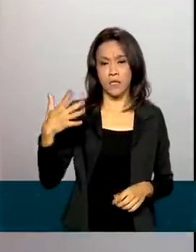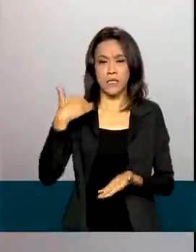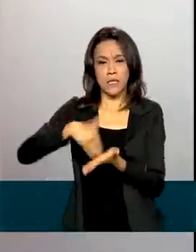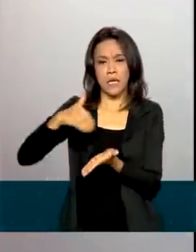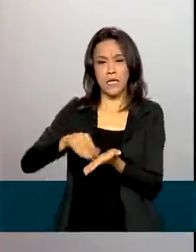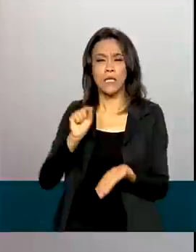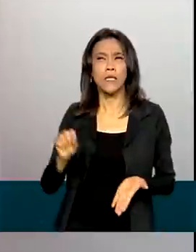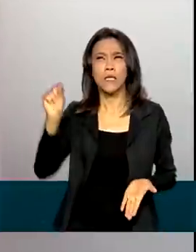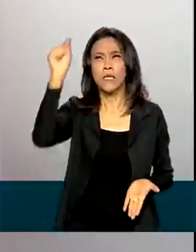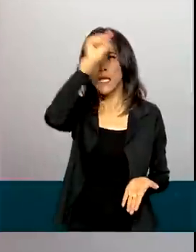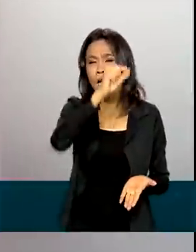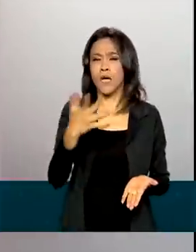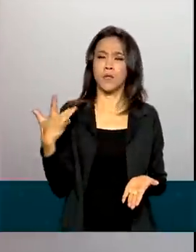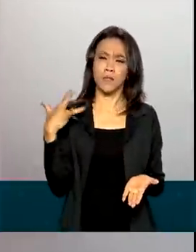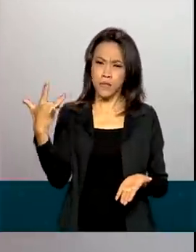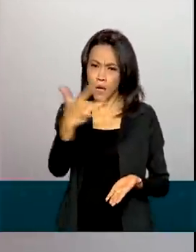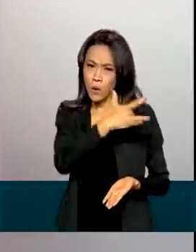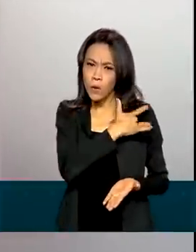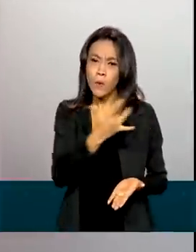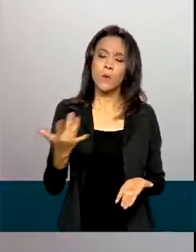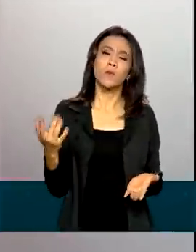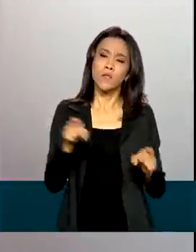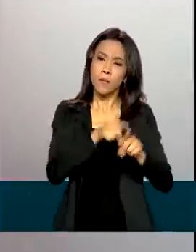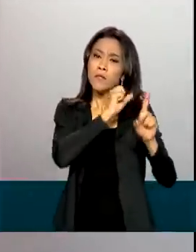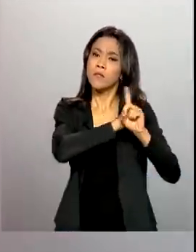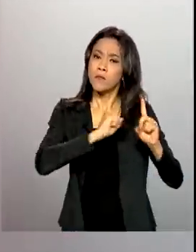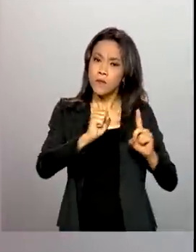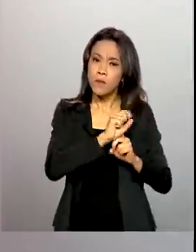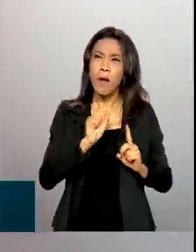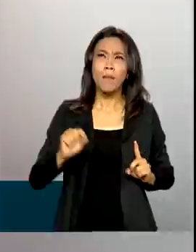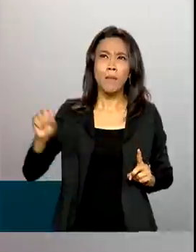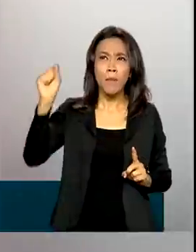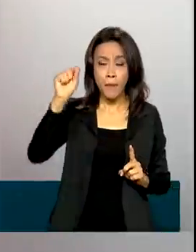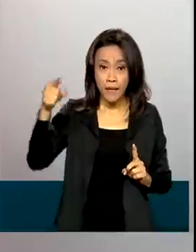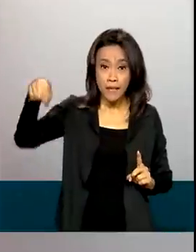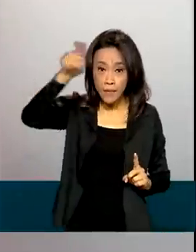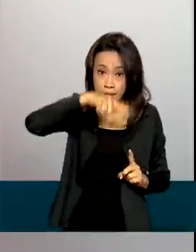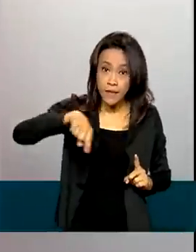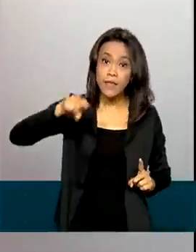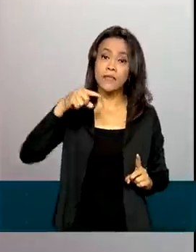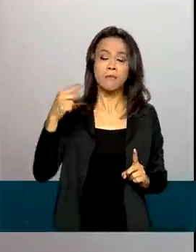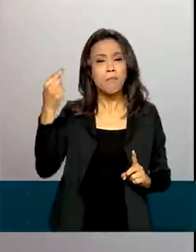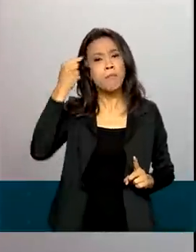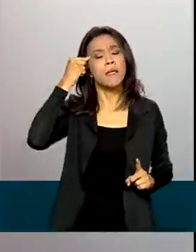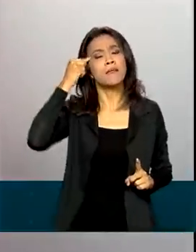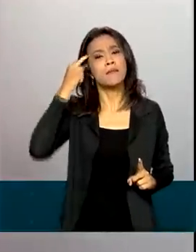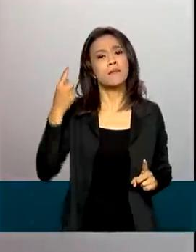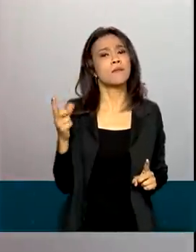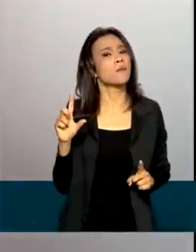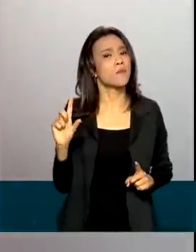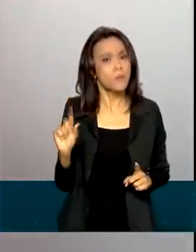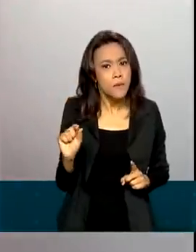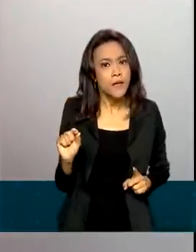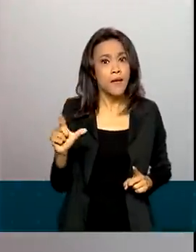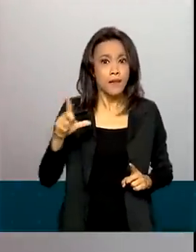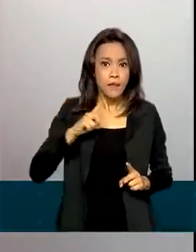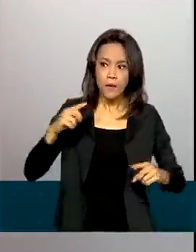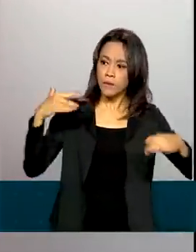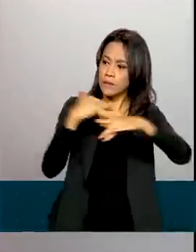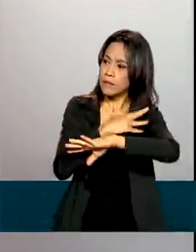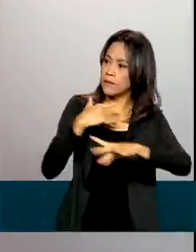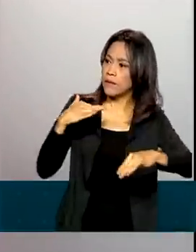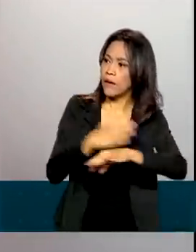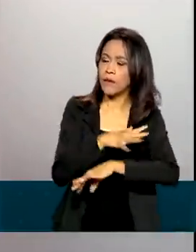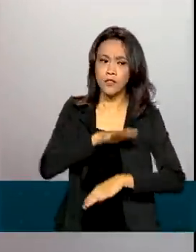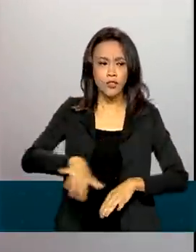da agricultura, da assistência social, olhem para essa cidade e pensem no potencial que é ter uma cidade